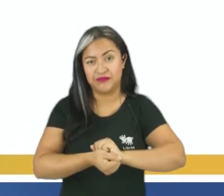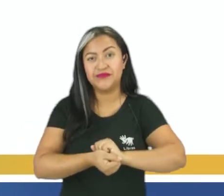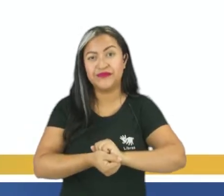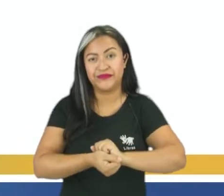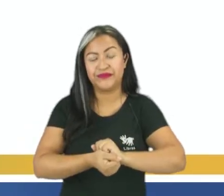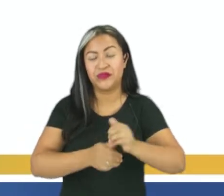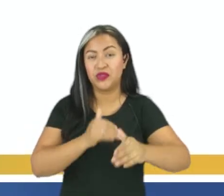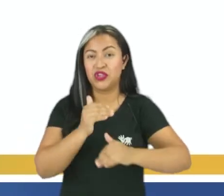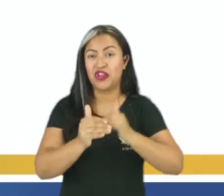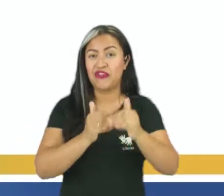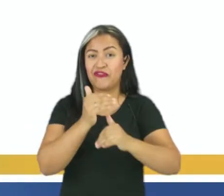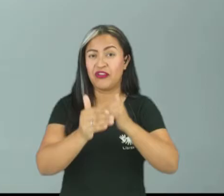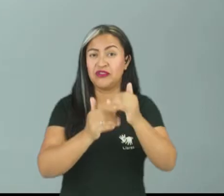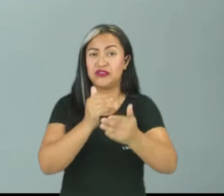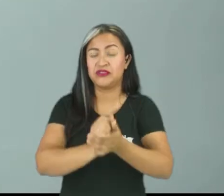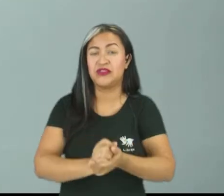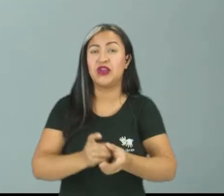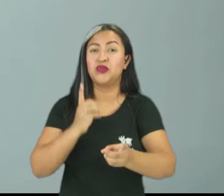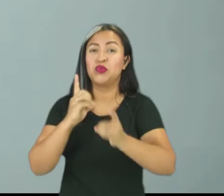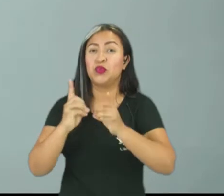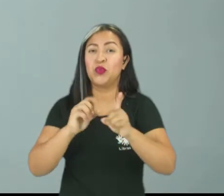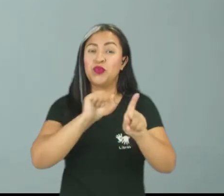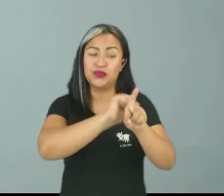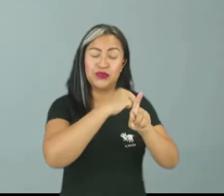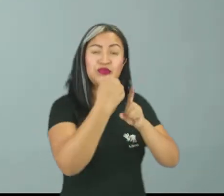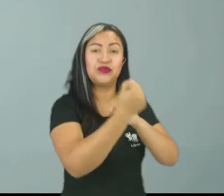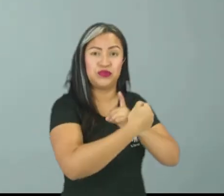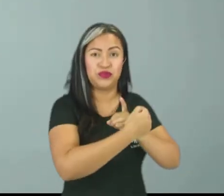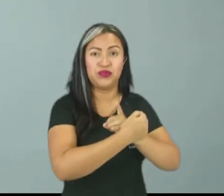os contextos históricos e sociais que essas pessoas